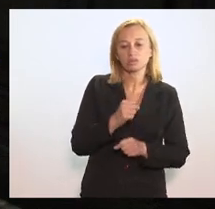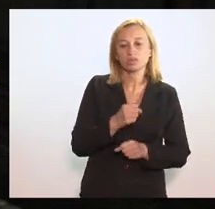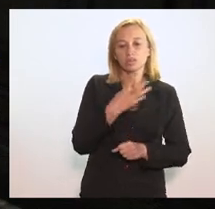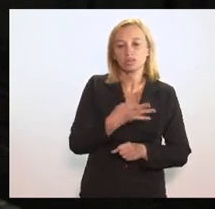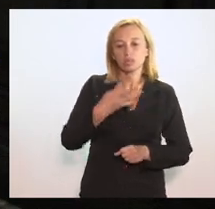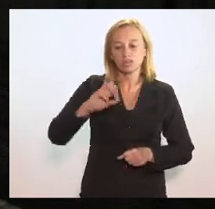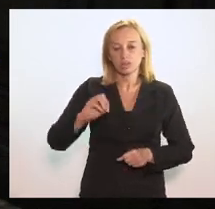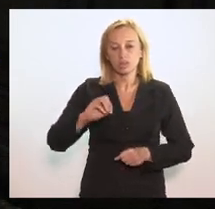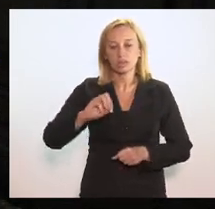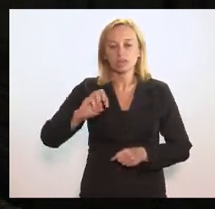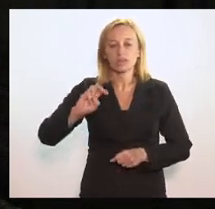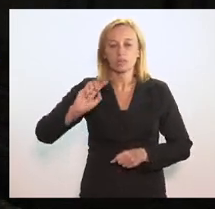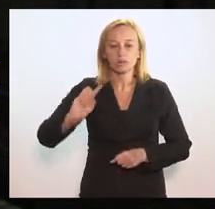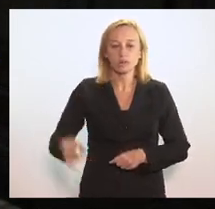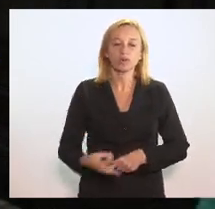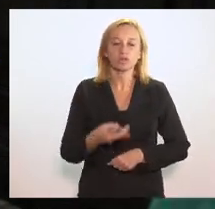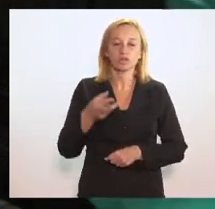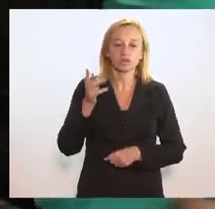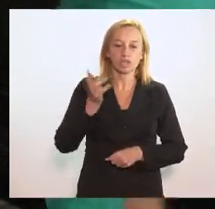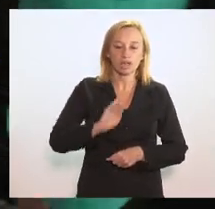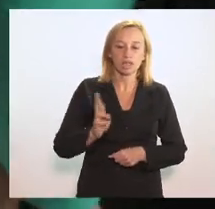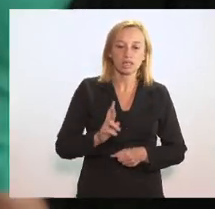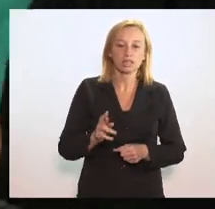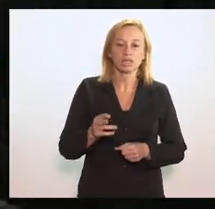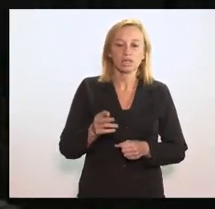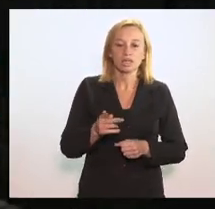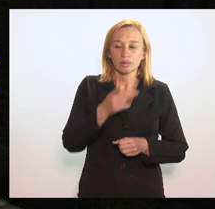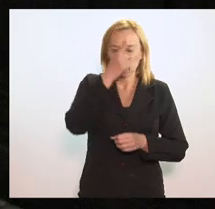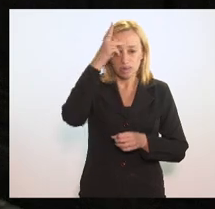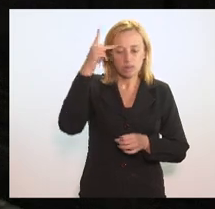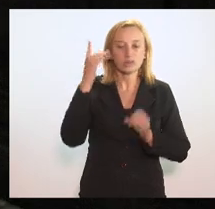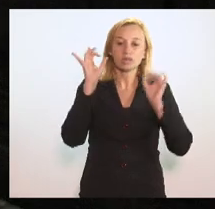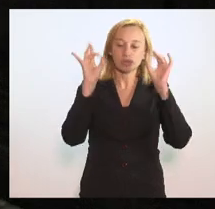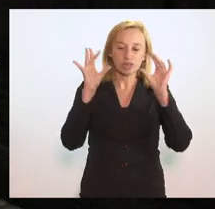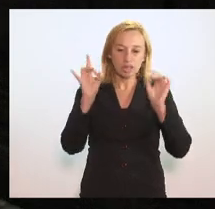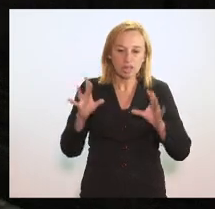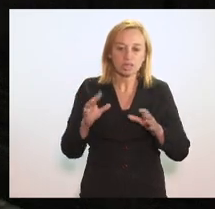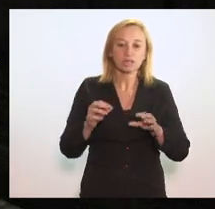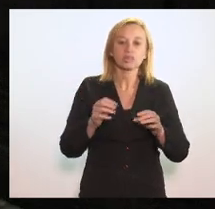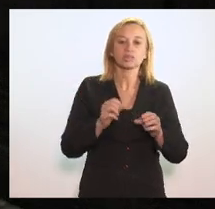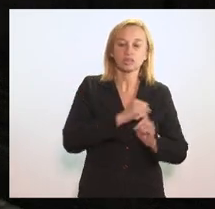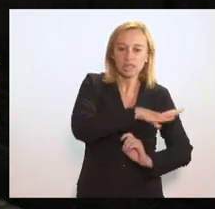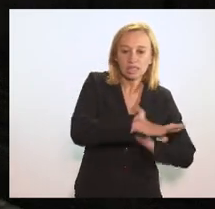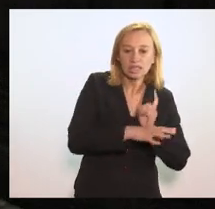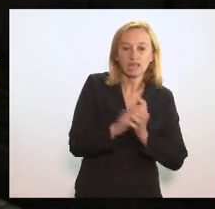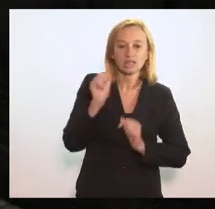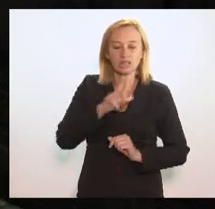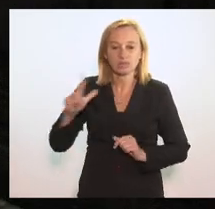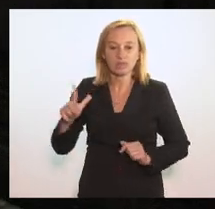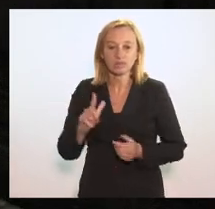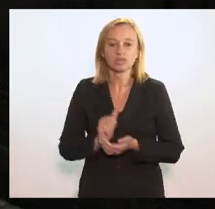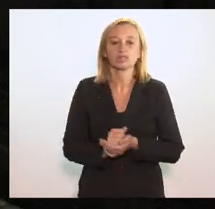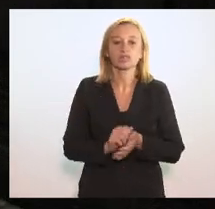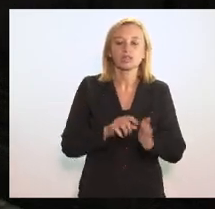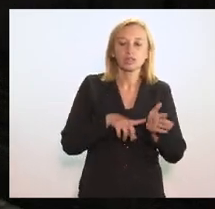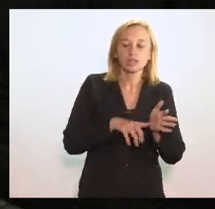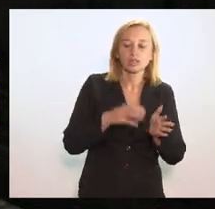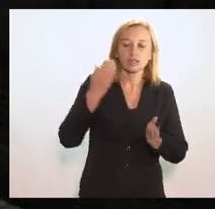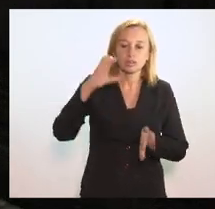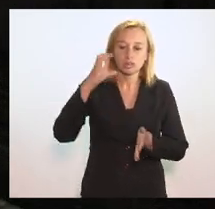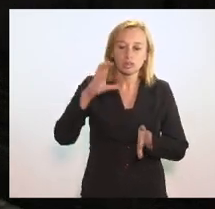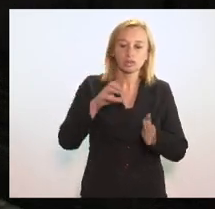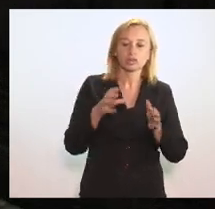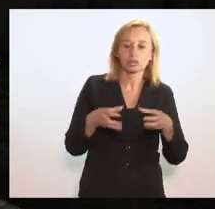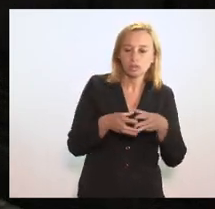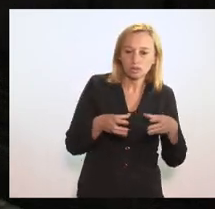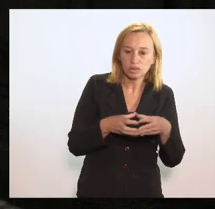Portanto, gestores, especialistas, sociedade civil, comunidade científica, unificando-se